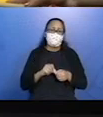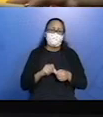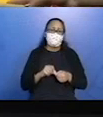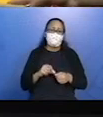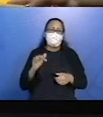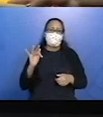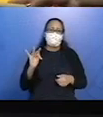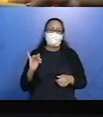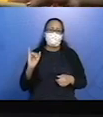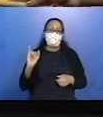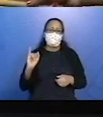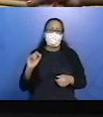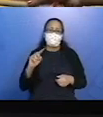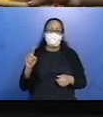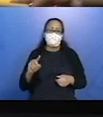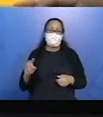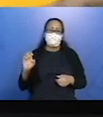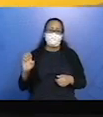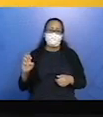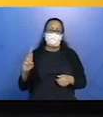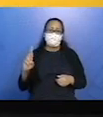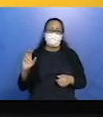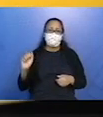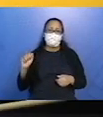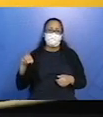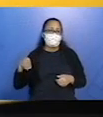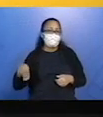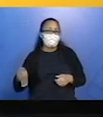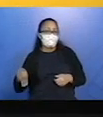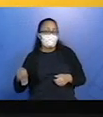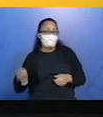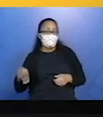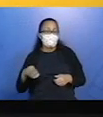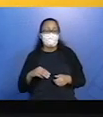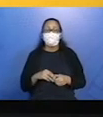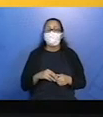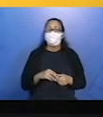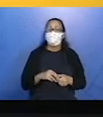M no final, tá bom? No futuro,